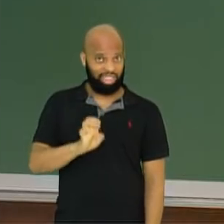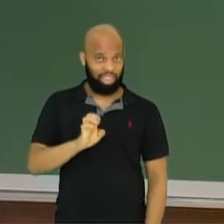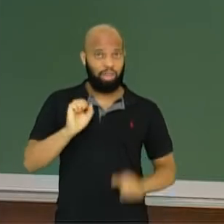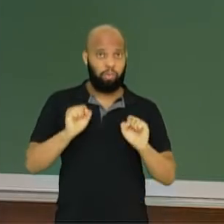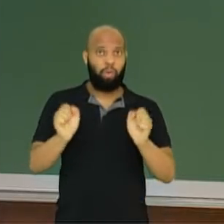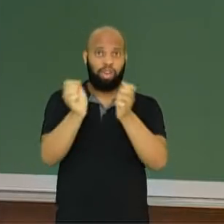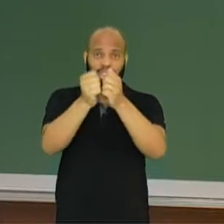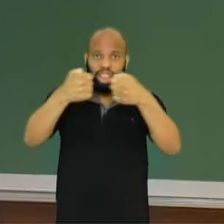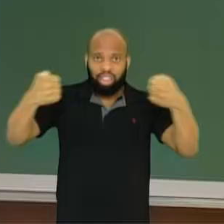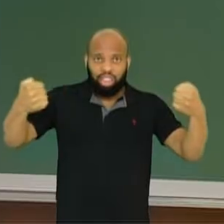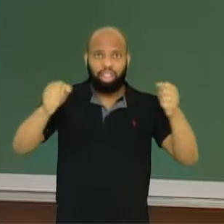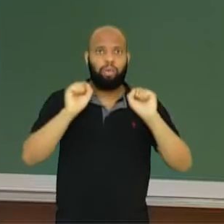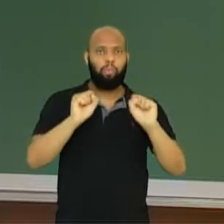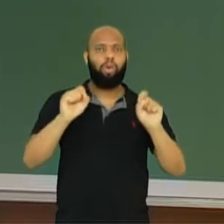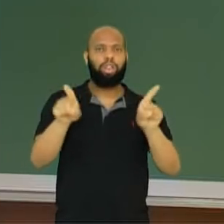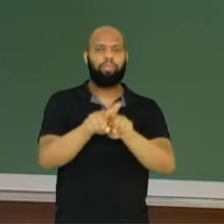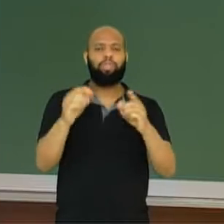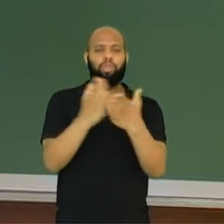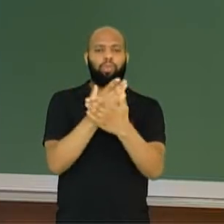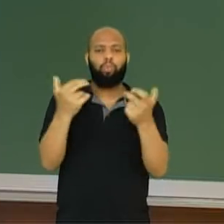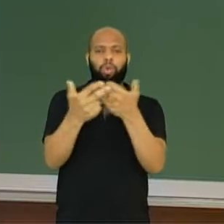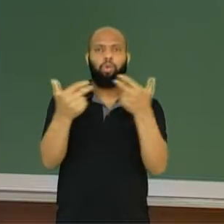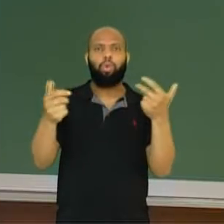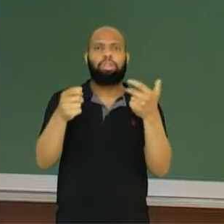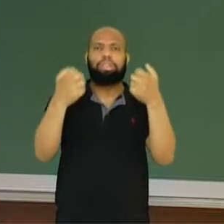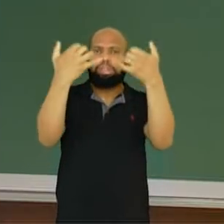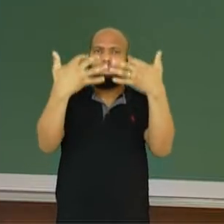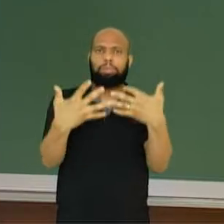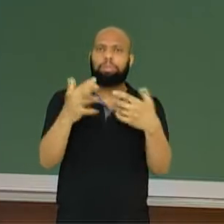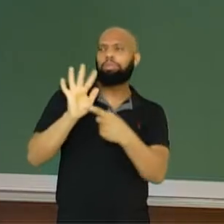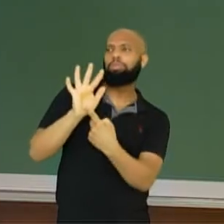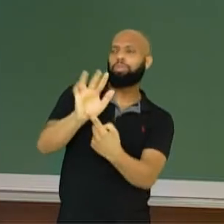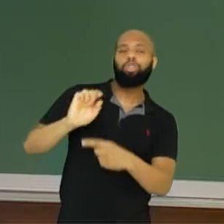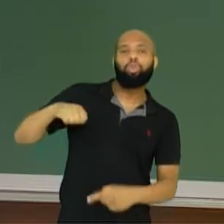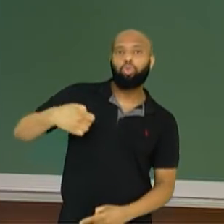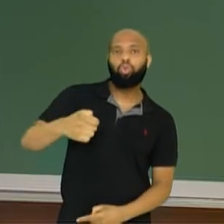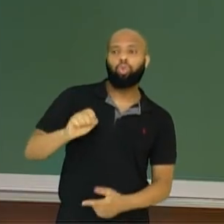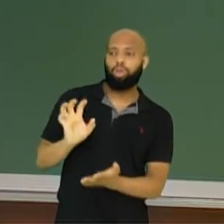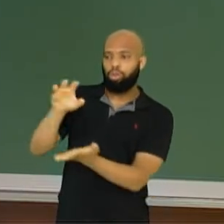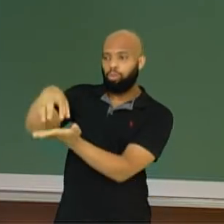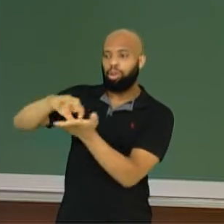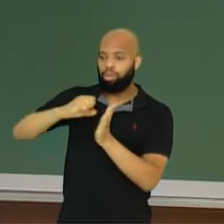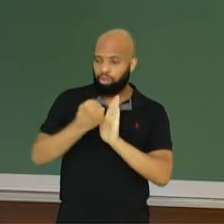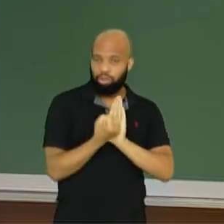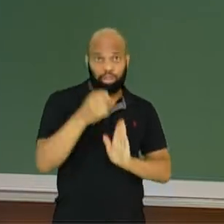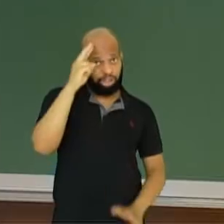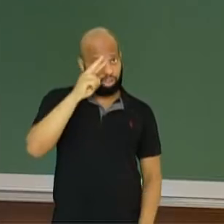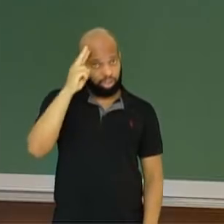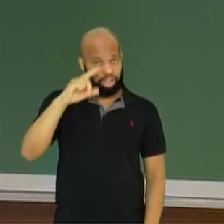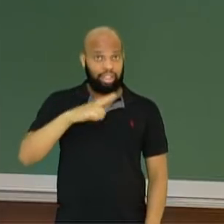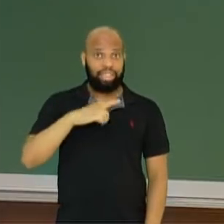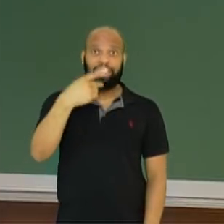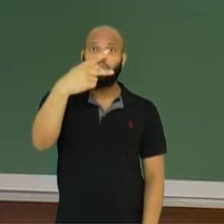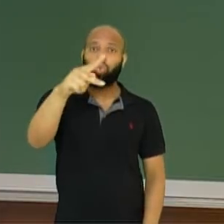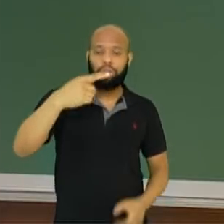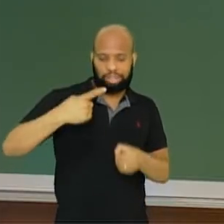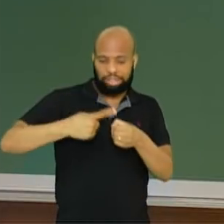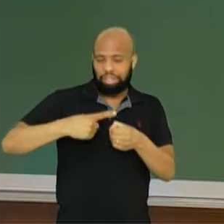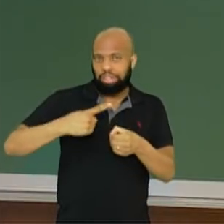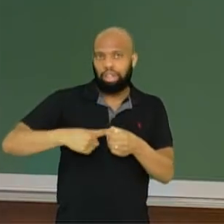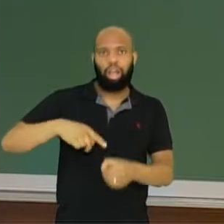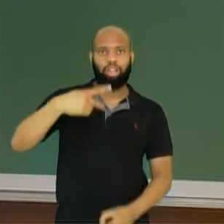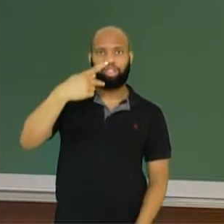cartaz, um banner explicativo sobre o patrimônio histórico que esteja relacionado com a sua